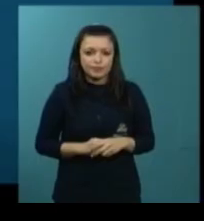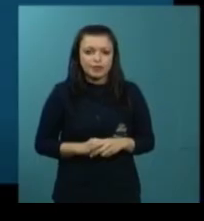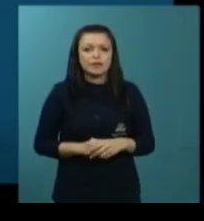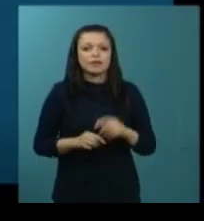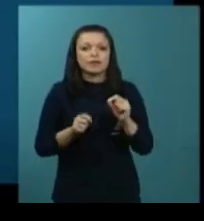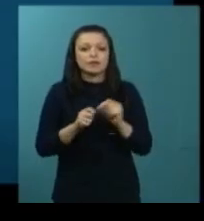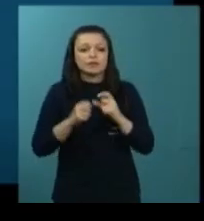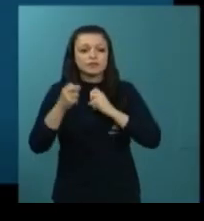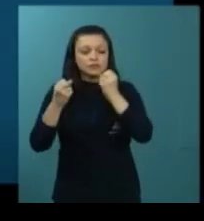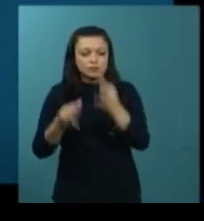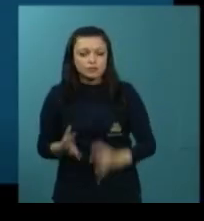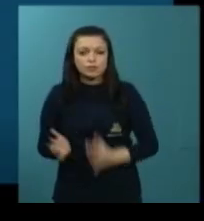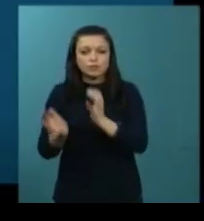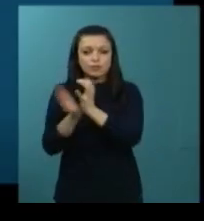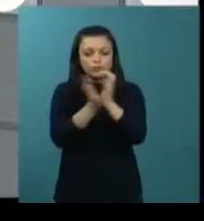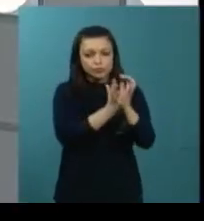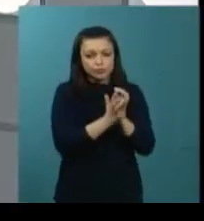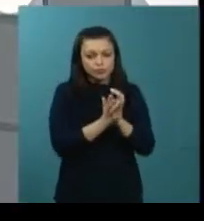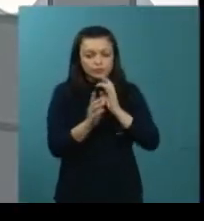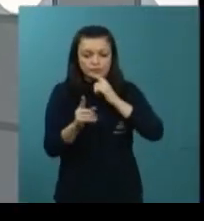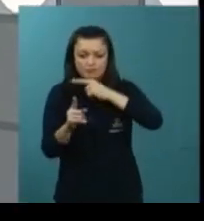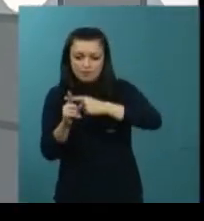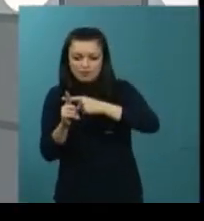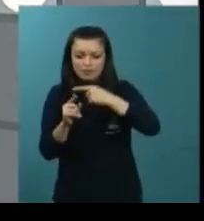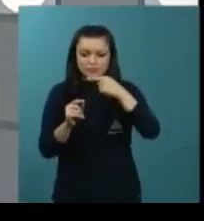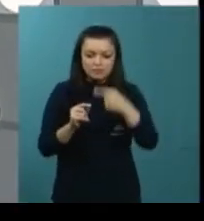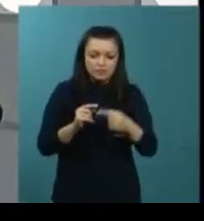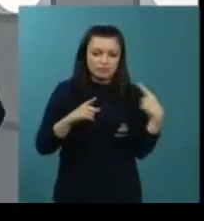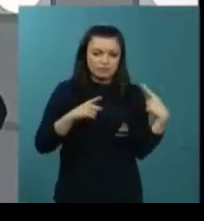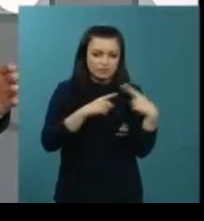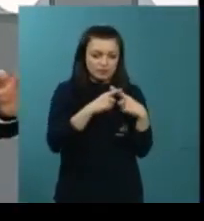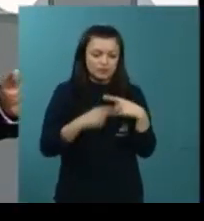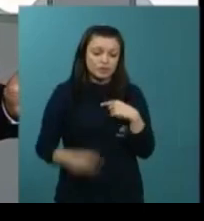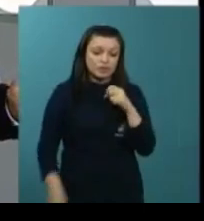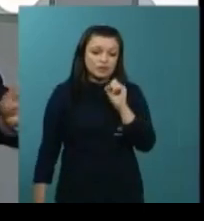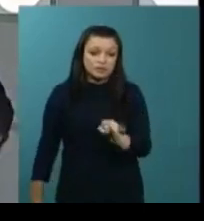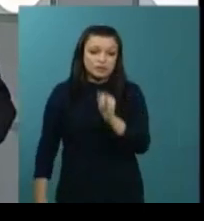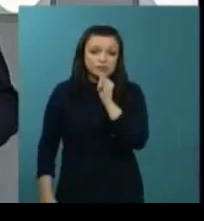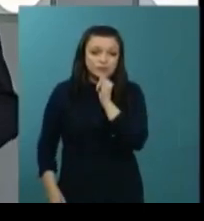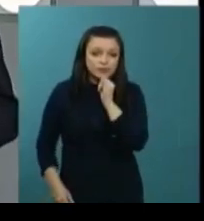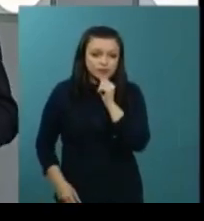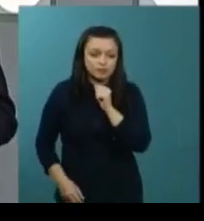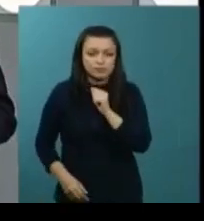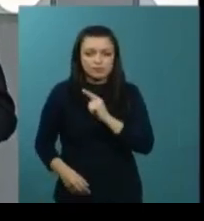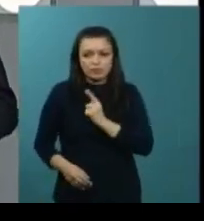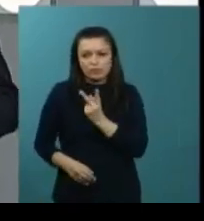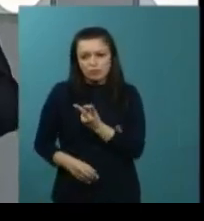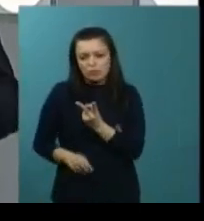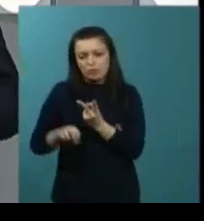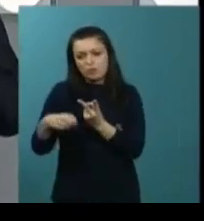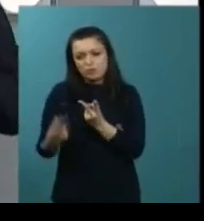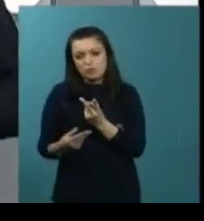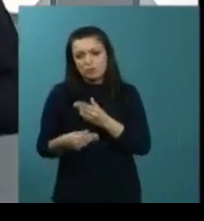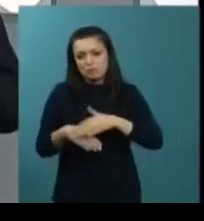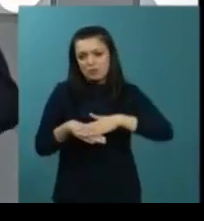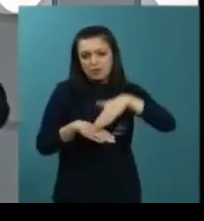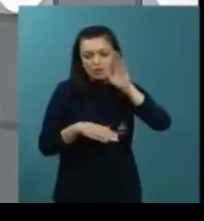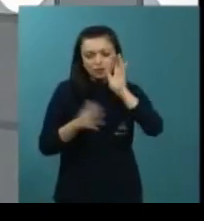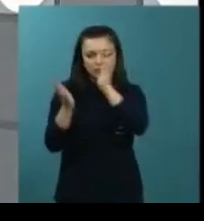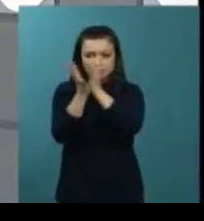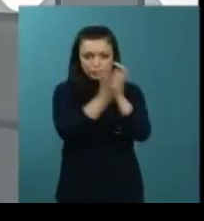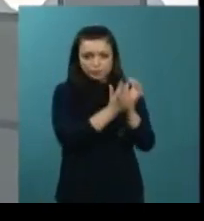Operações com conjuntos. Quando temos 2 ou mais conjuntos, podemos